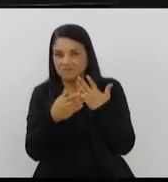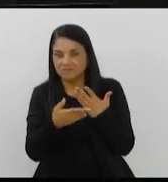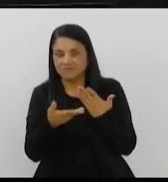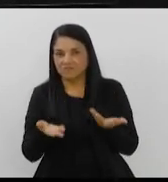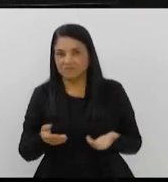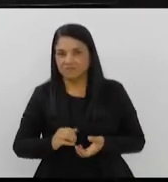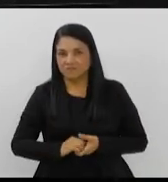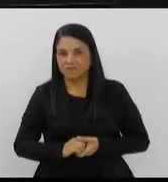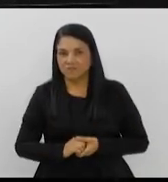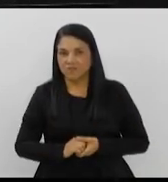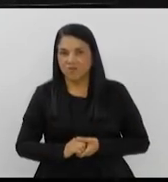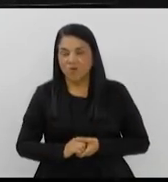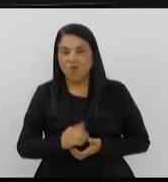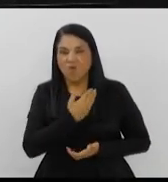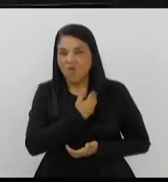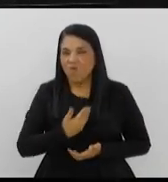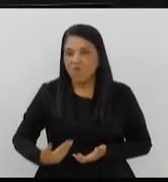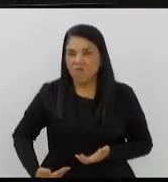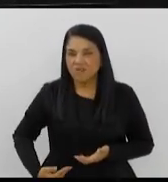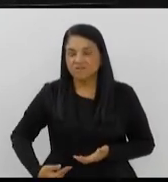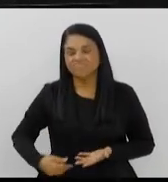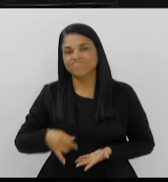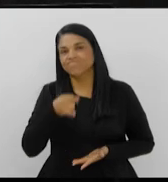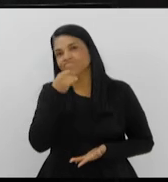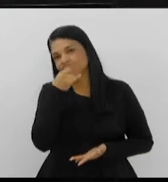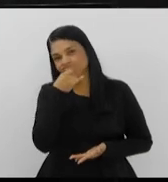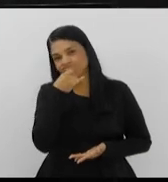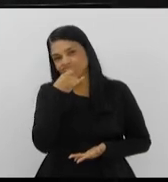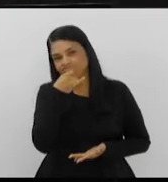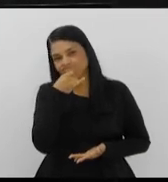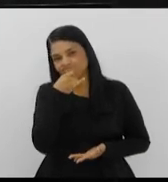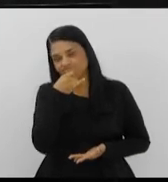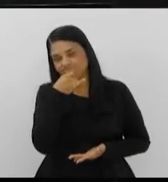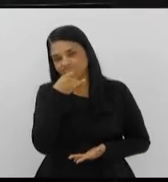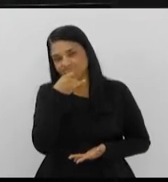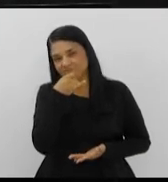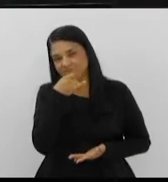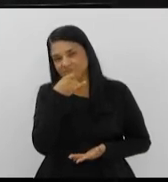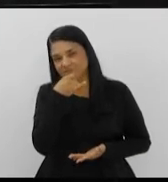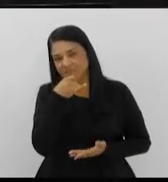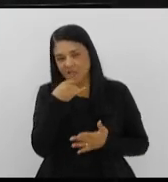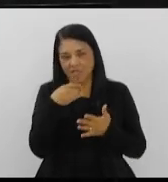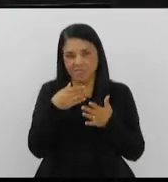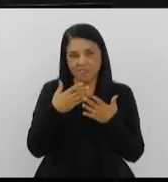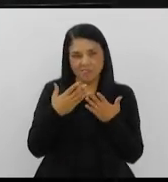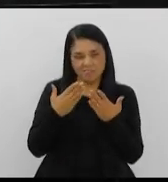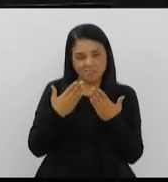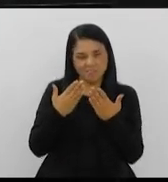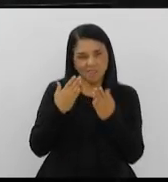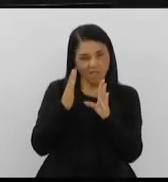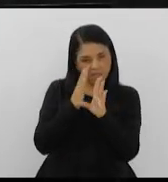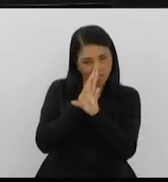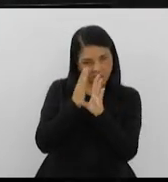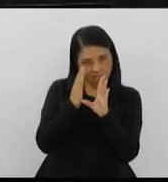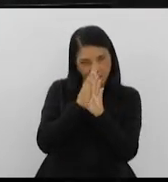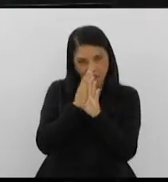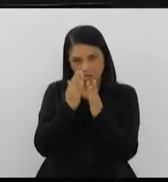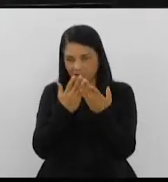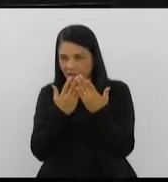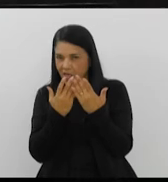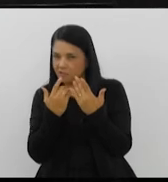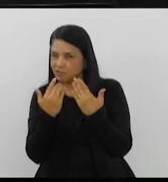É um governo que, infelizmente, é o governo da maquiagem. Tanto é o governo da